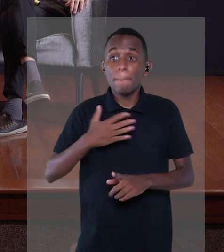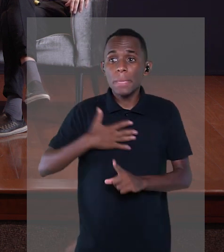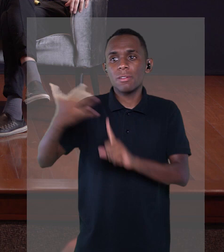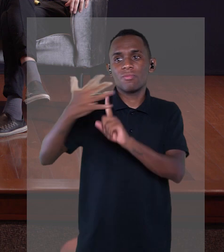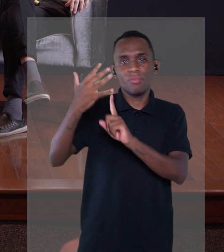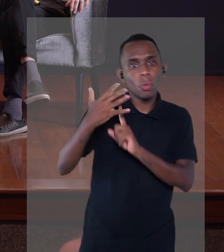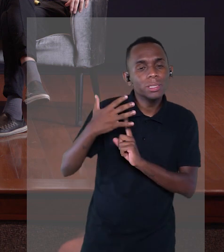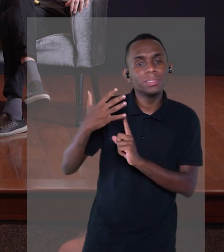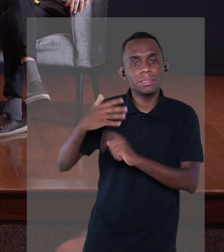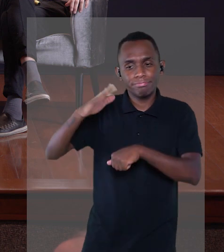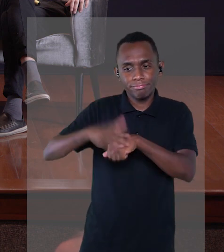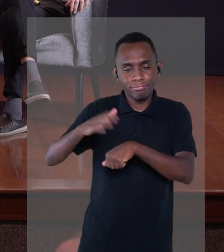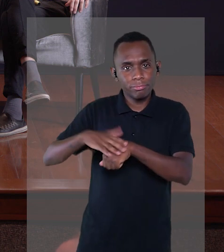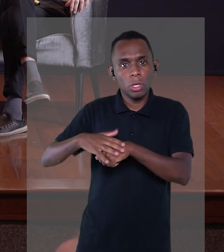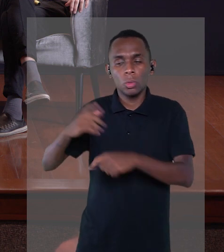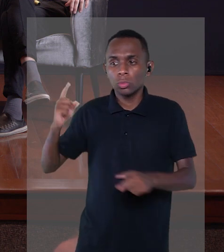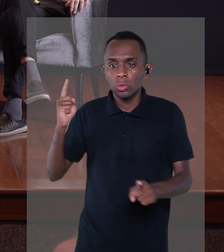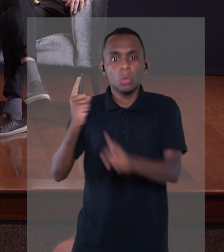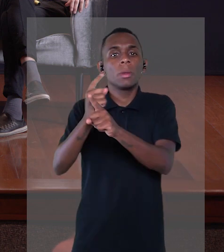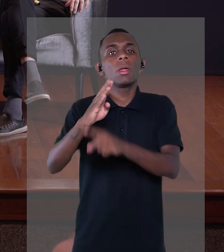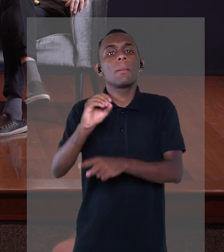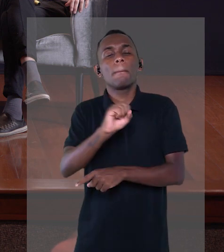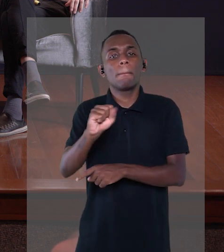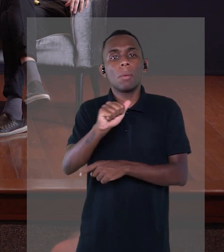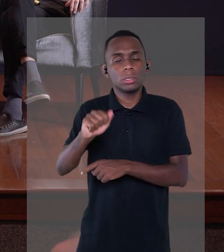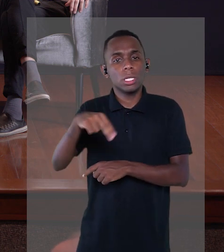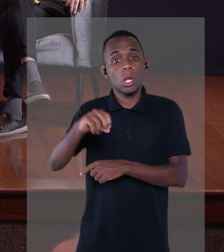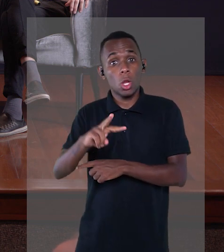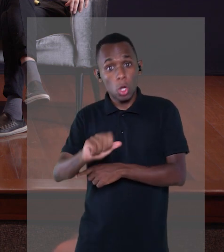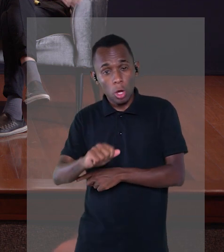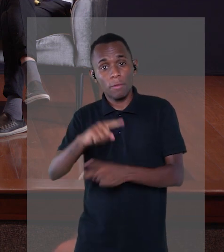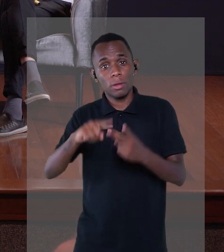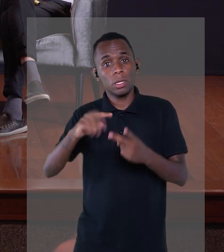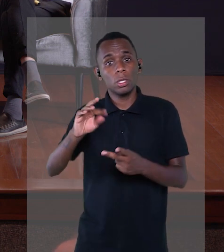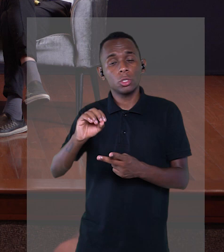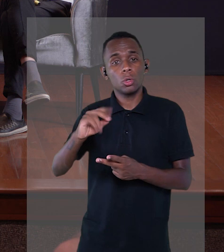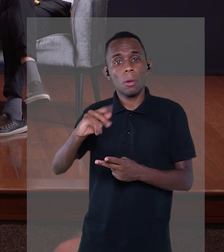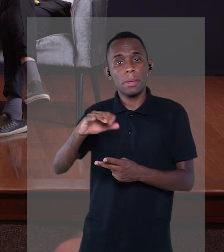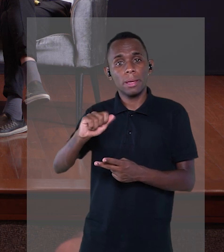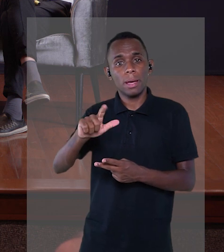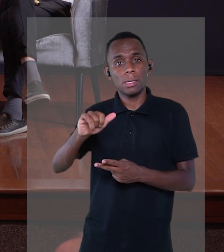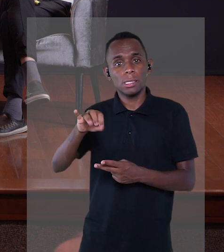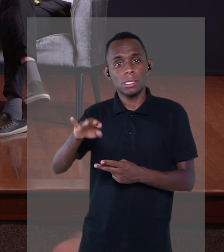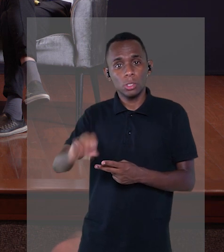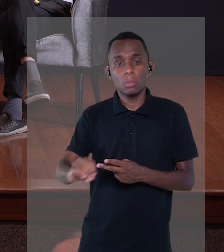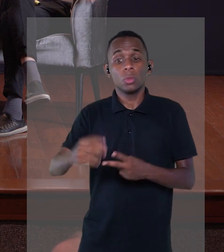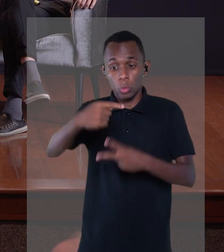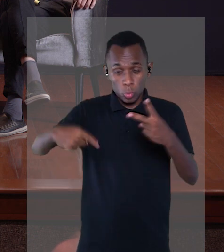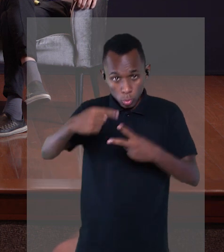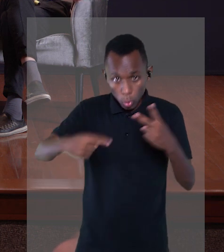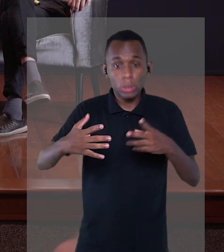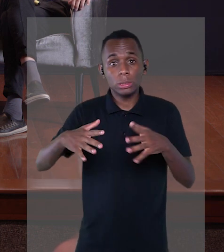informações. Foi quando eu descobri a Bossa Nova e o tropicalismo, que são os dois movimentos, para mim, os mais importantes na minha formação